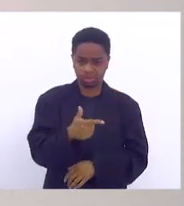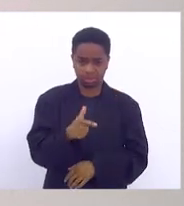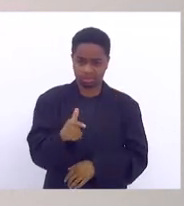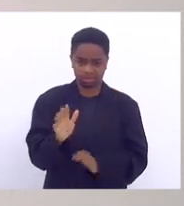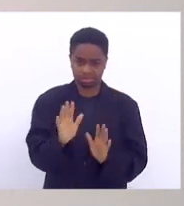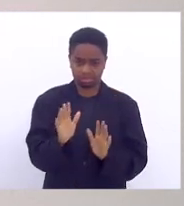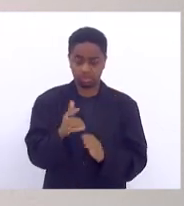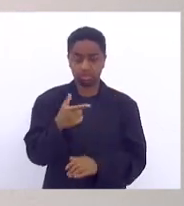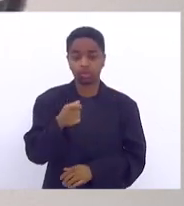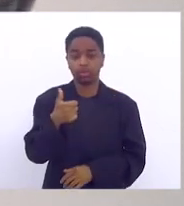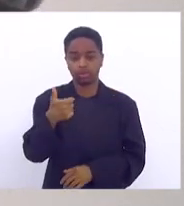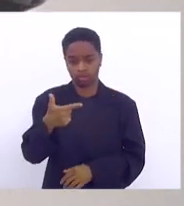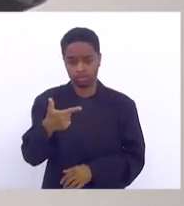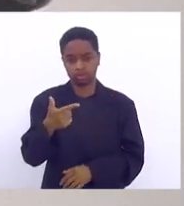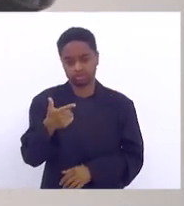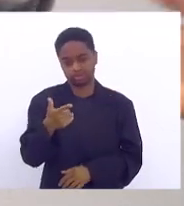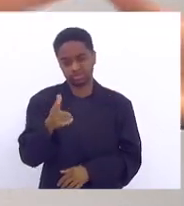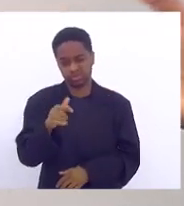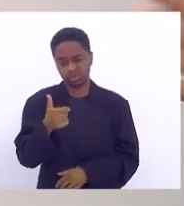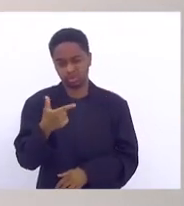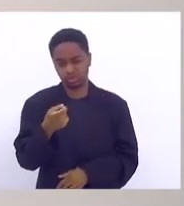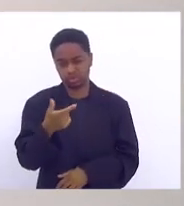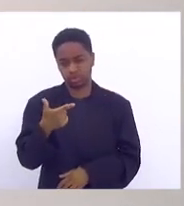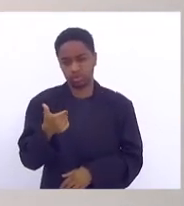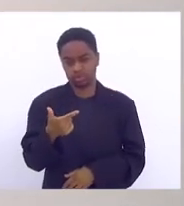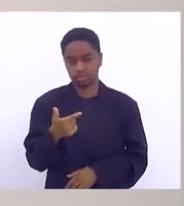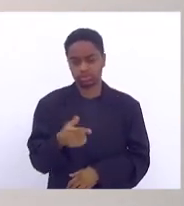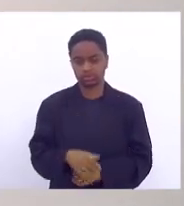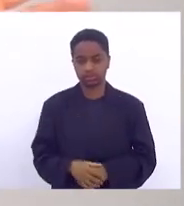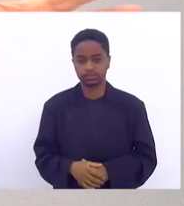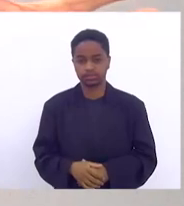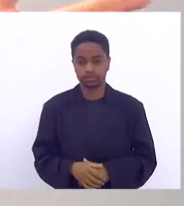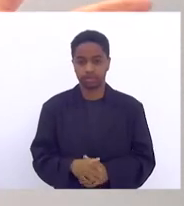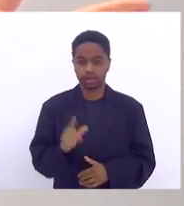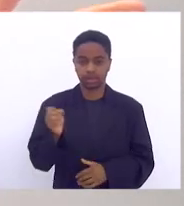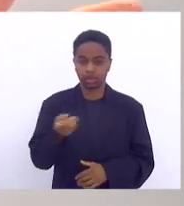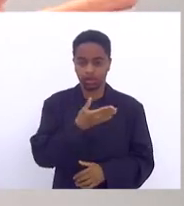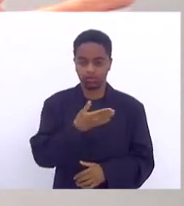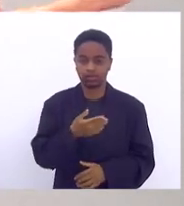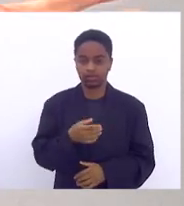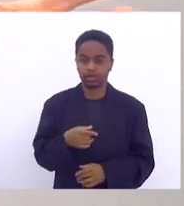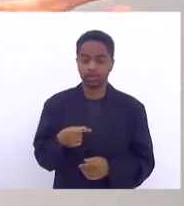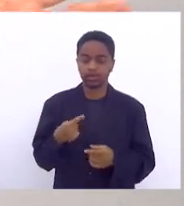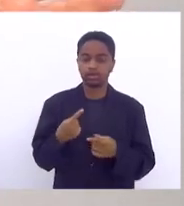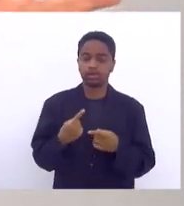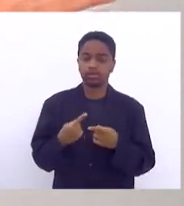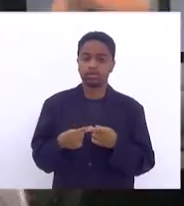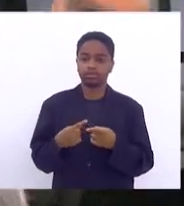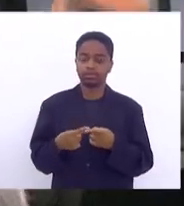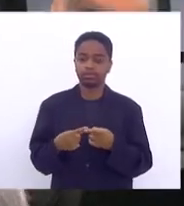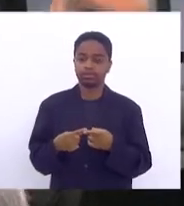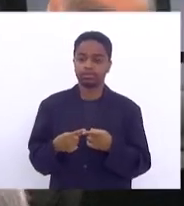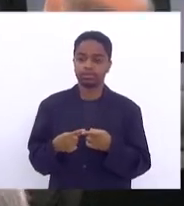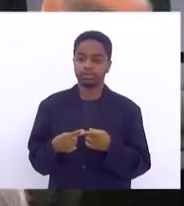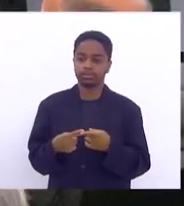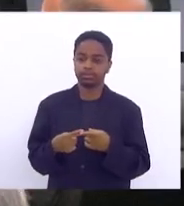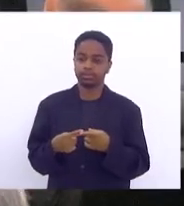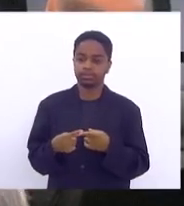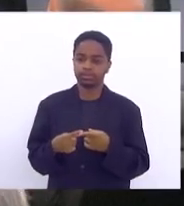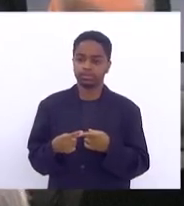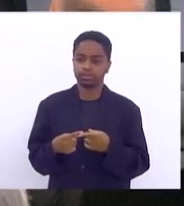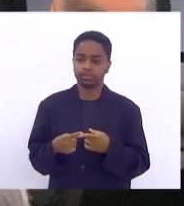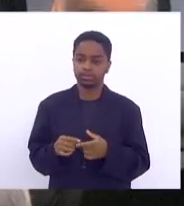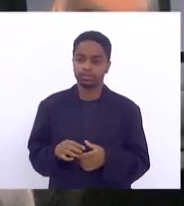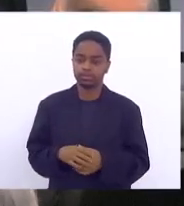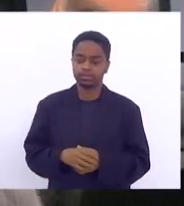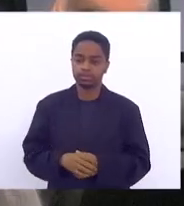né 2012 é recente recente é recente nós estamos com nós estamos inclusive tá quase sendo ressuscitada pelas informações